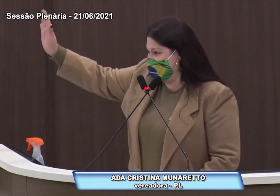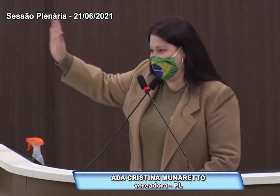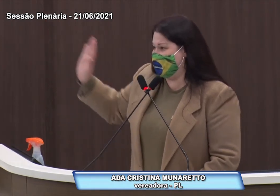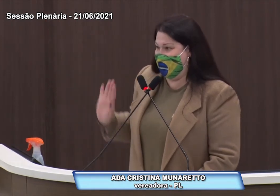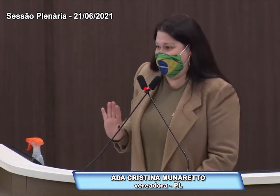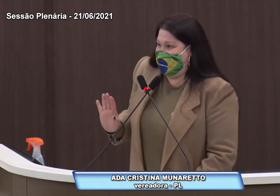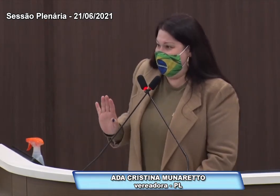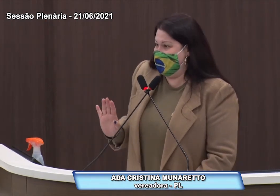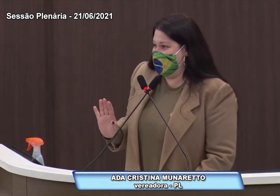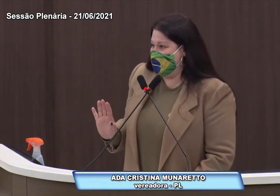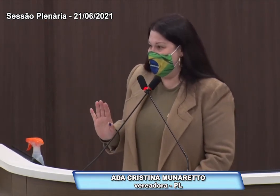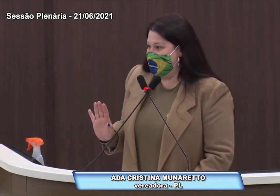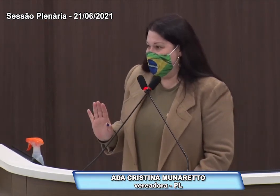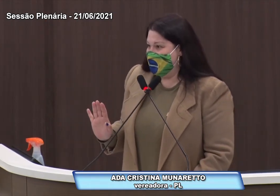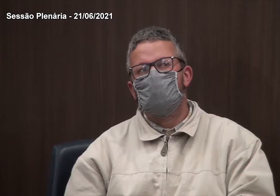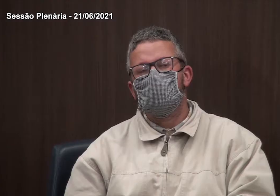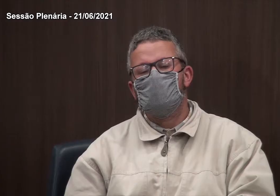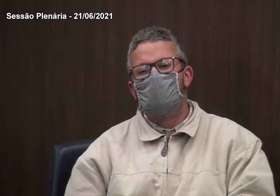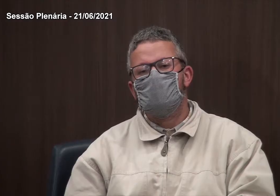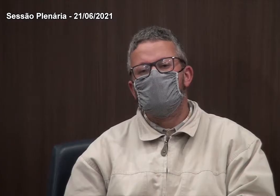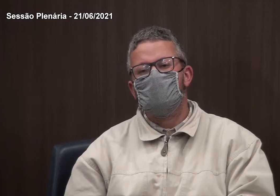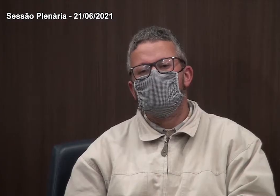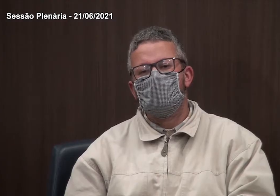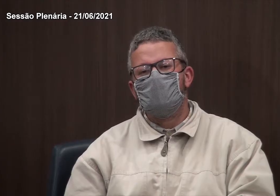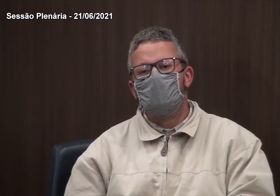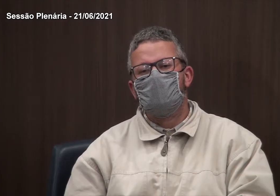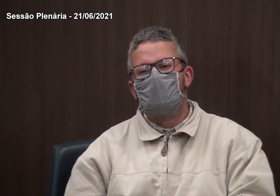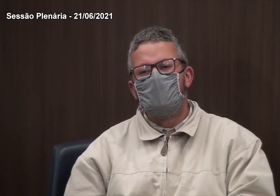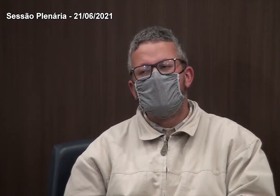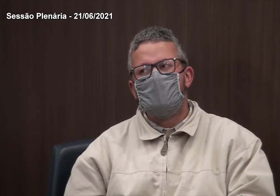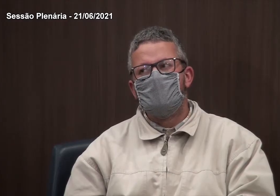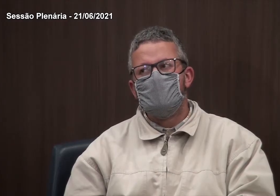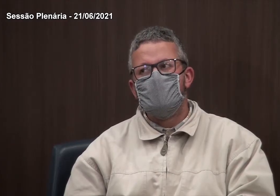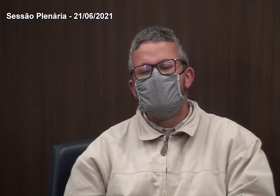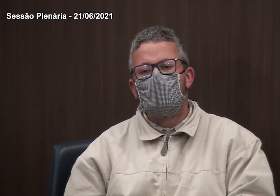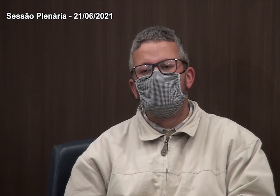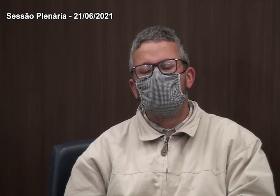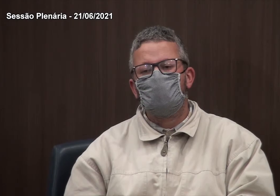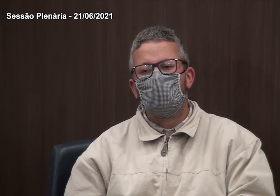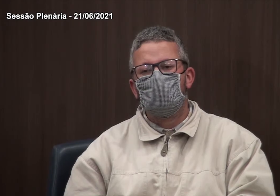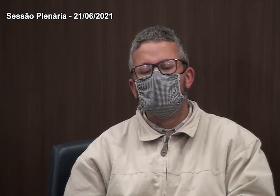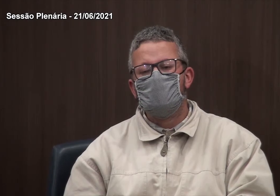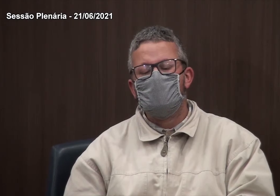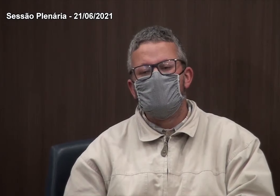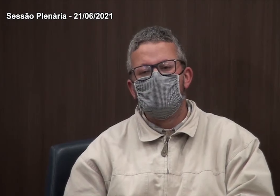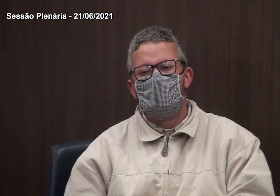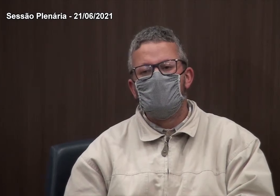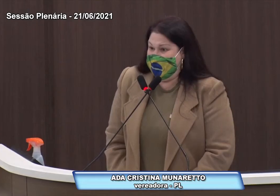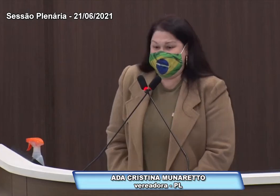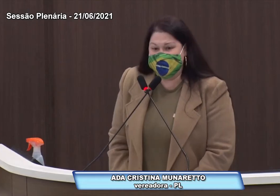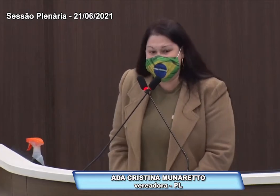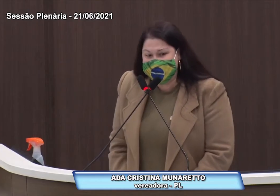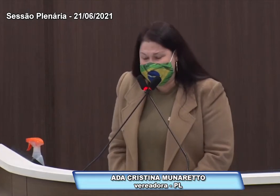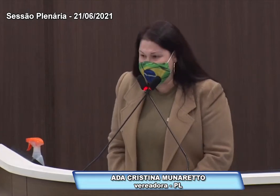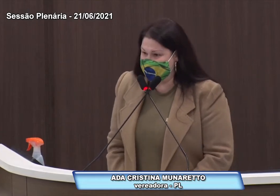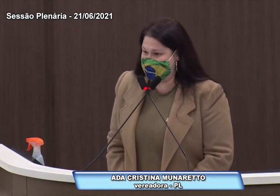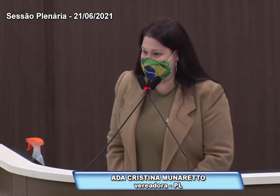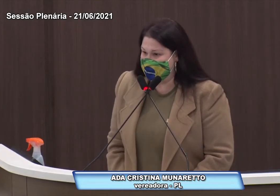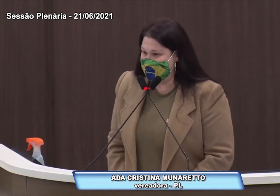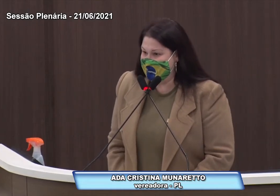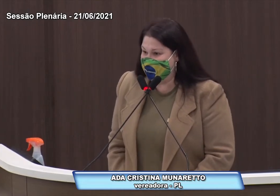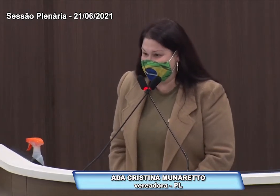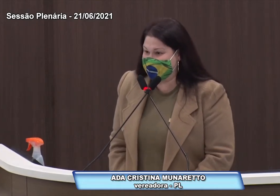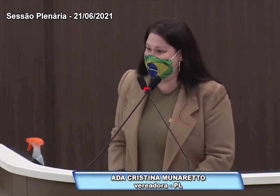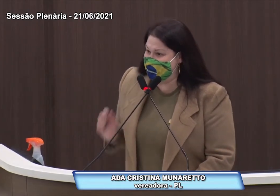porque o que a gente vê aqui é que esses danos não aconteceram agora, não é da noite para o dia.